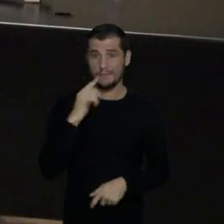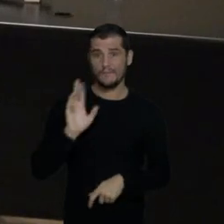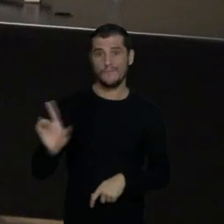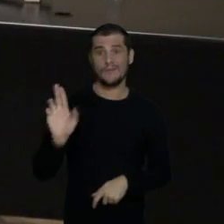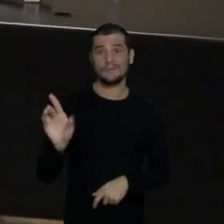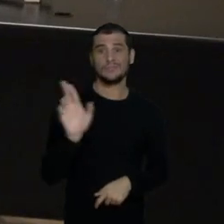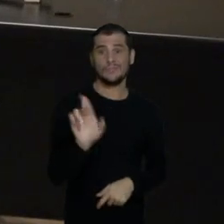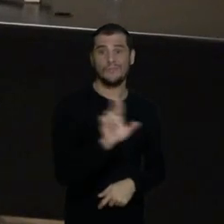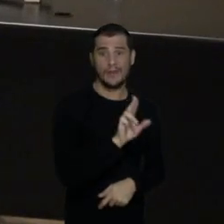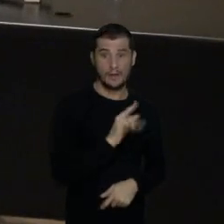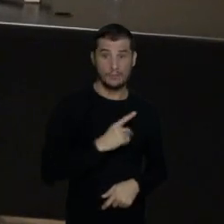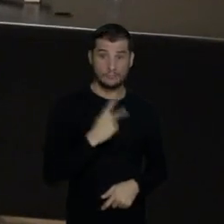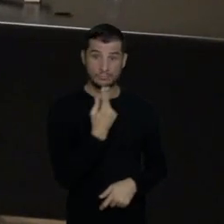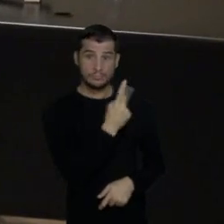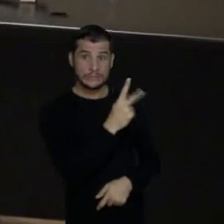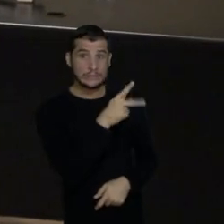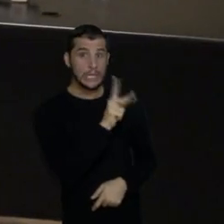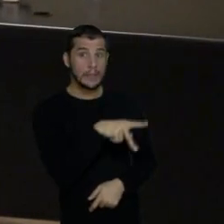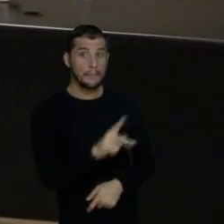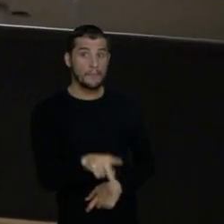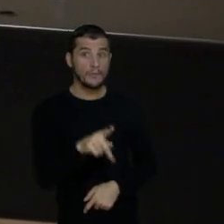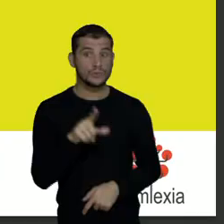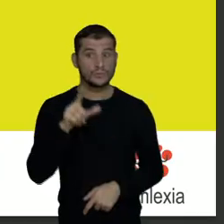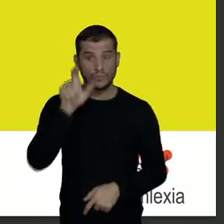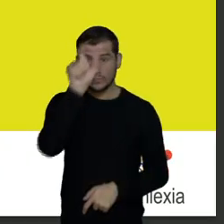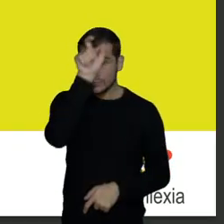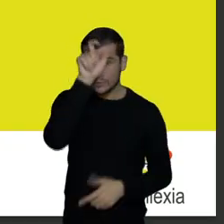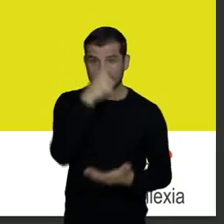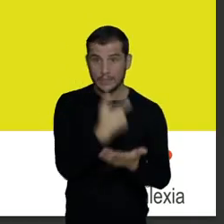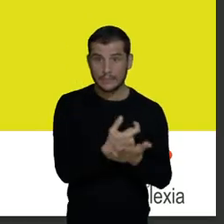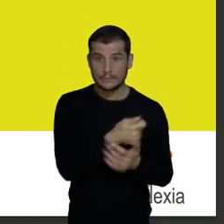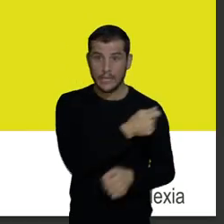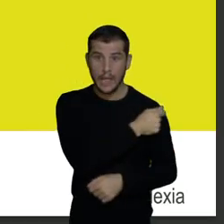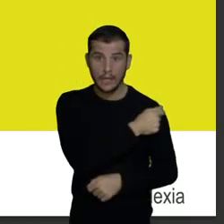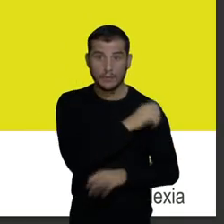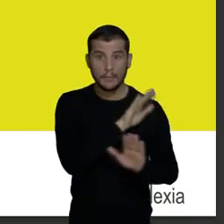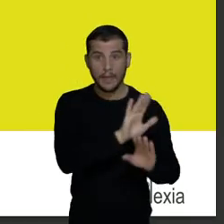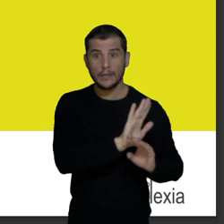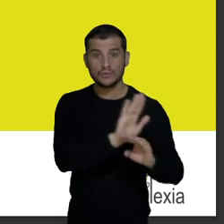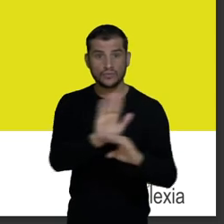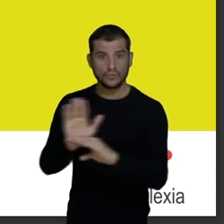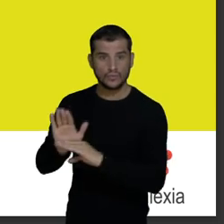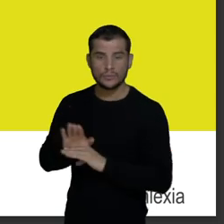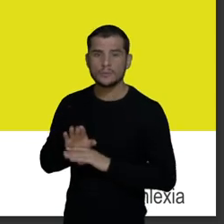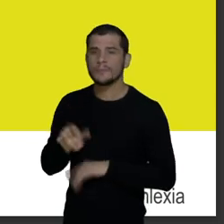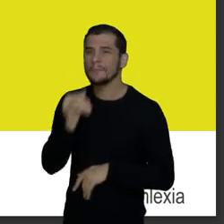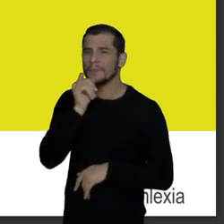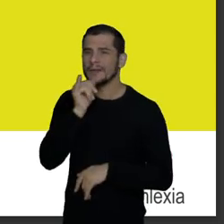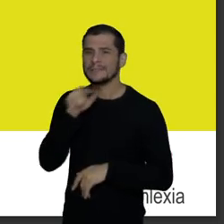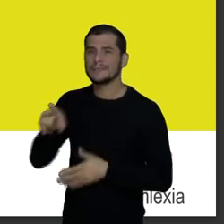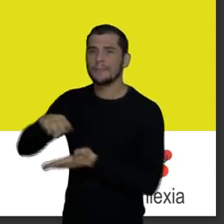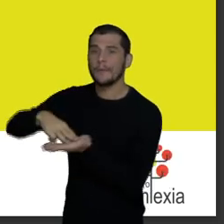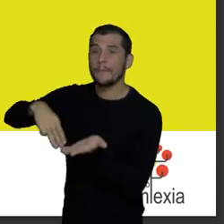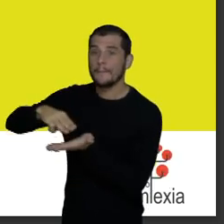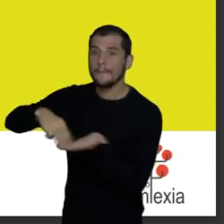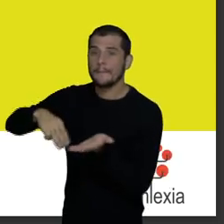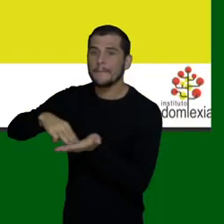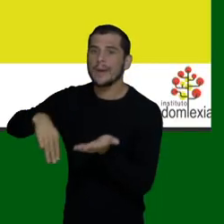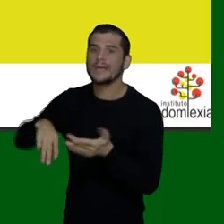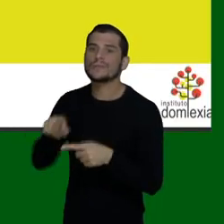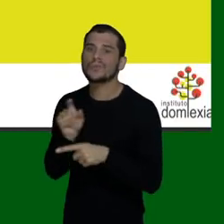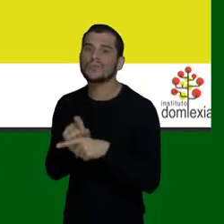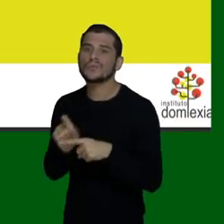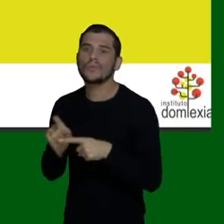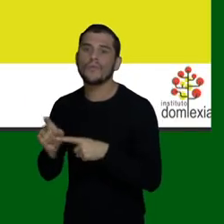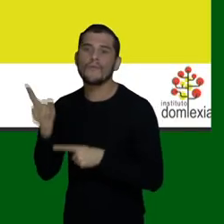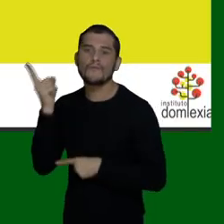dislexia mas ajuda todos os outros método fônico e a gente falou de explicitação dos